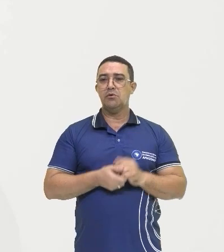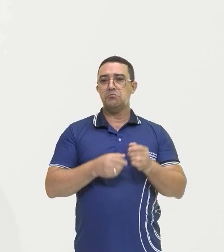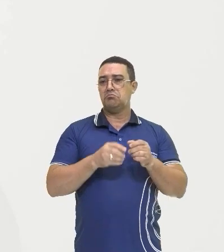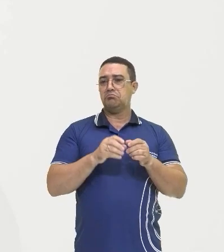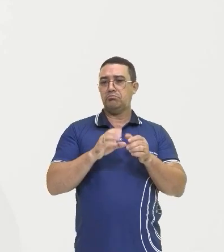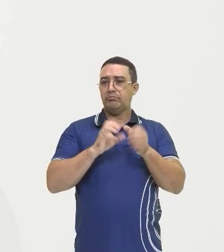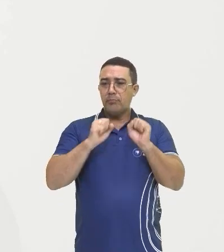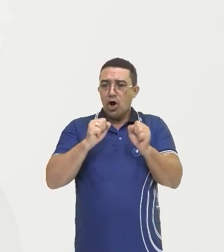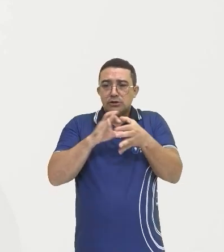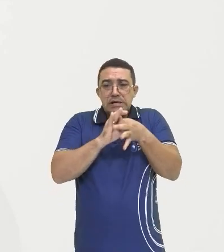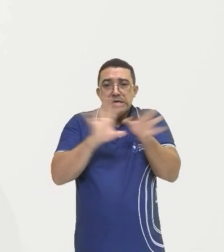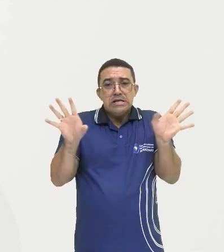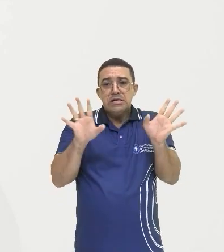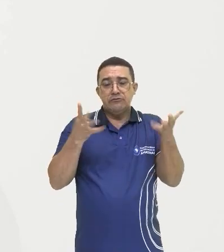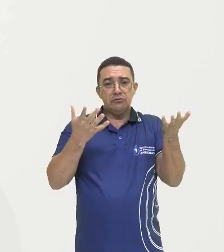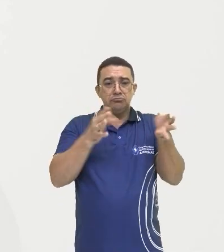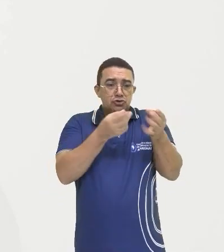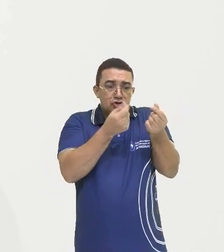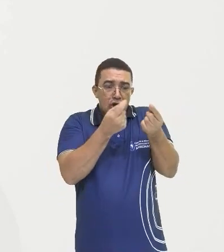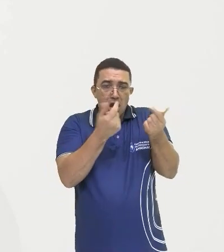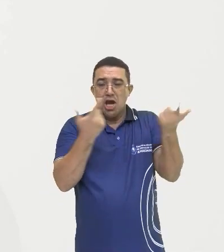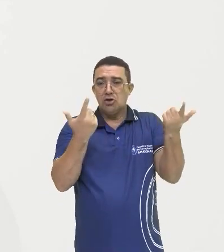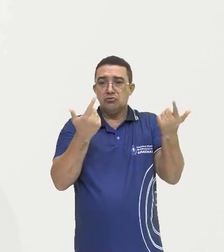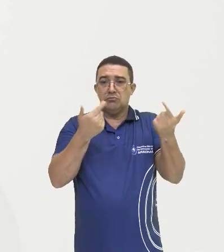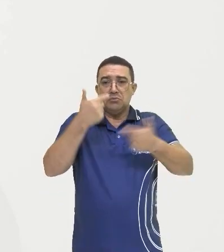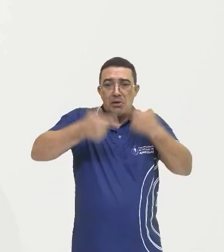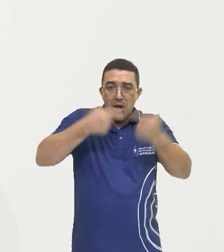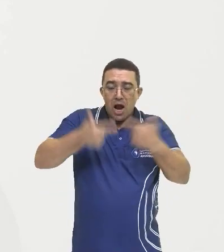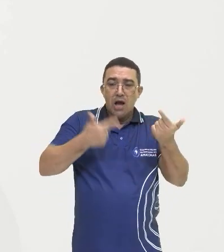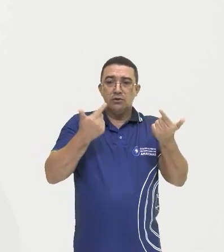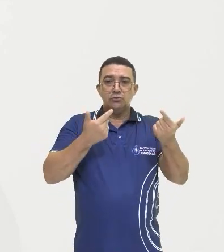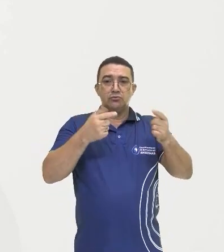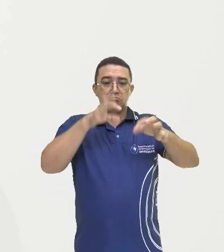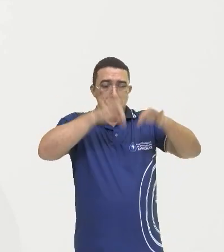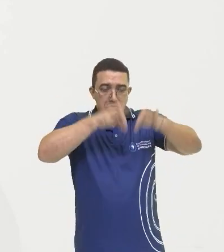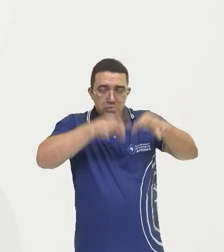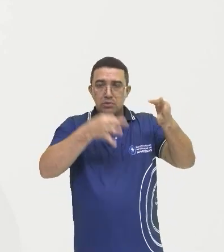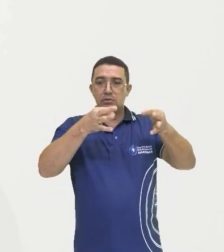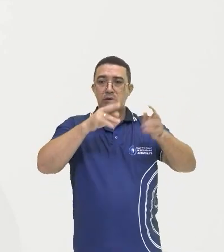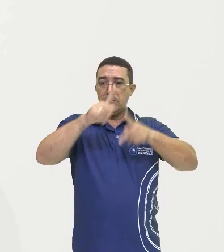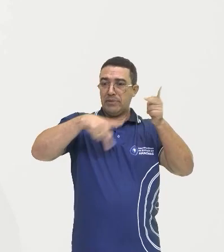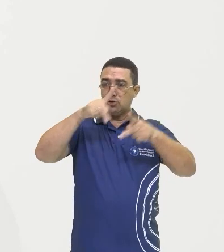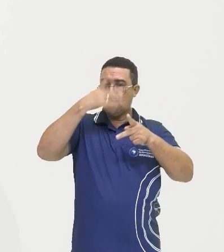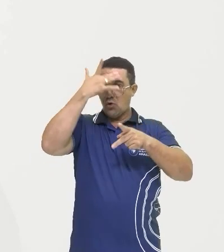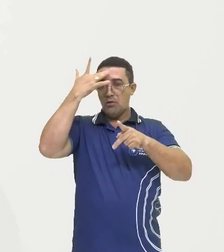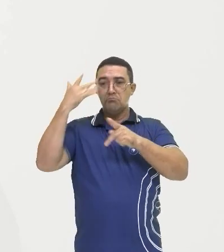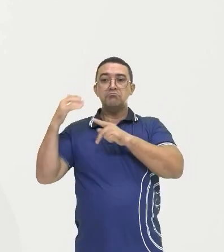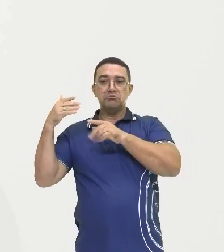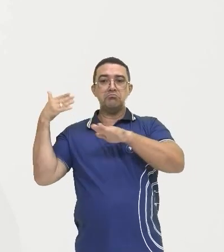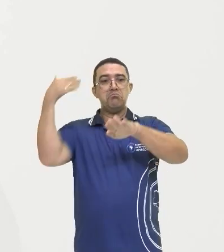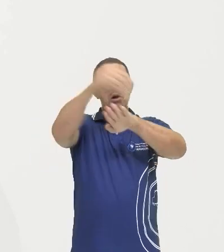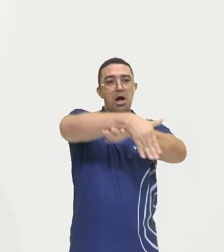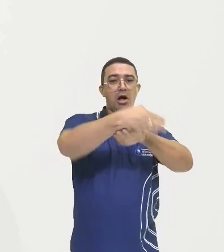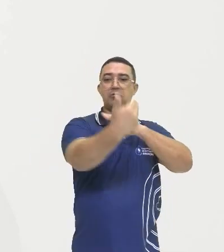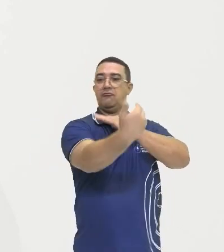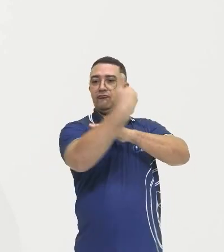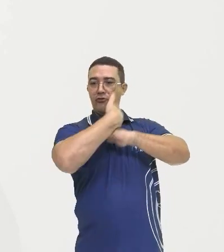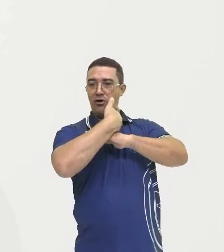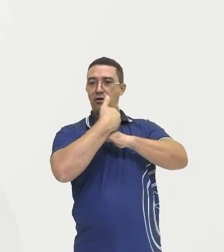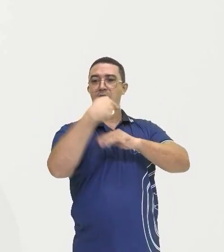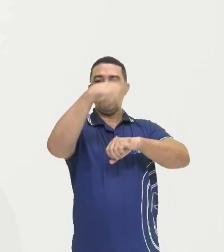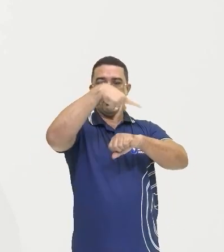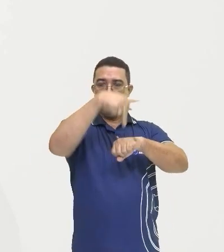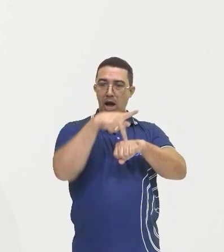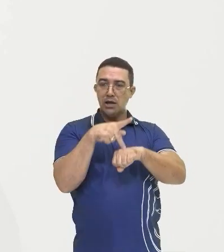capital, mercadoria, serviços e pessoas. As pessoas podem sair e entrar em um outro